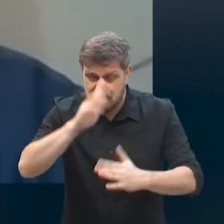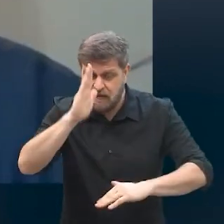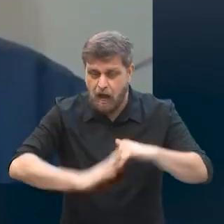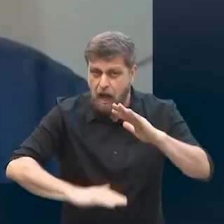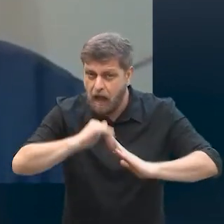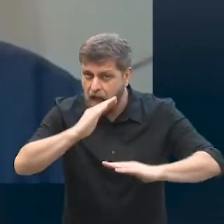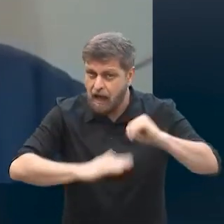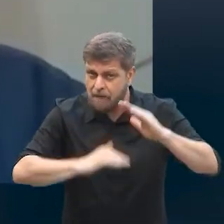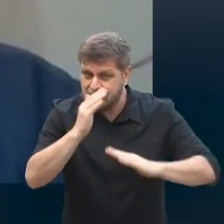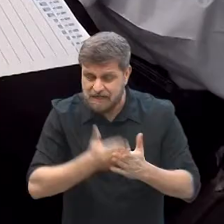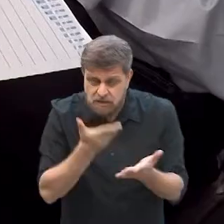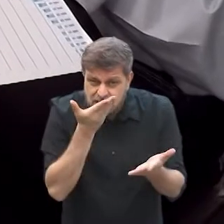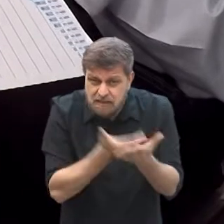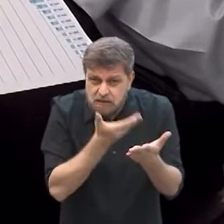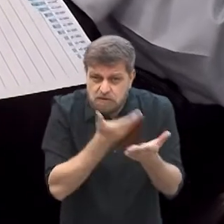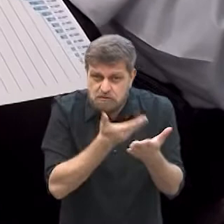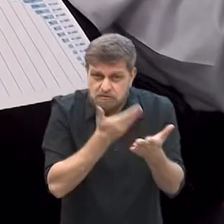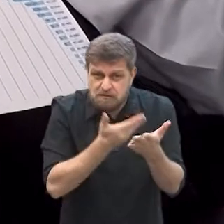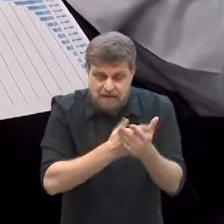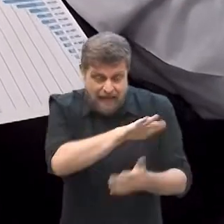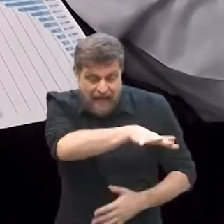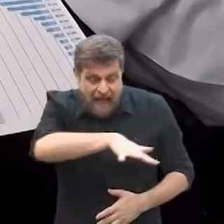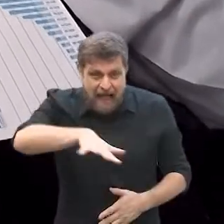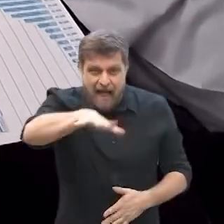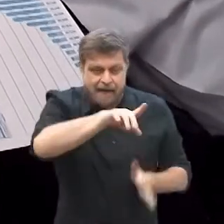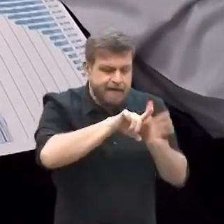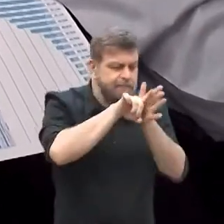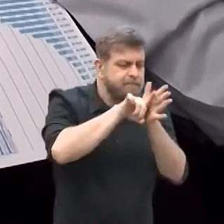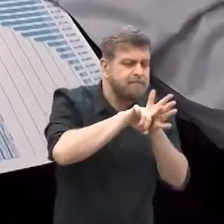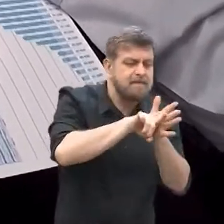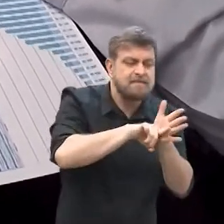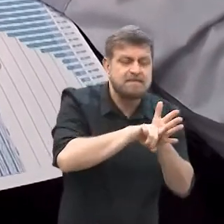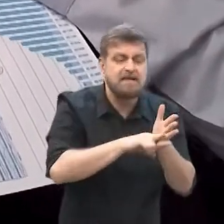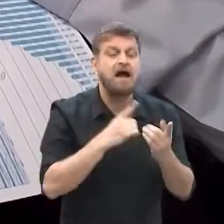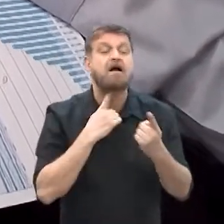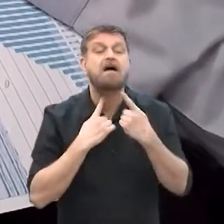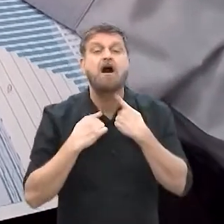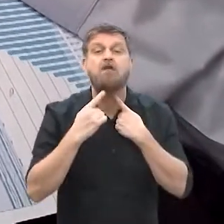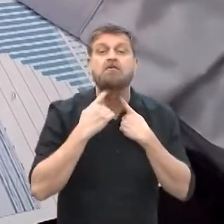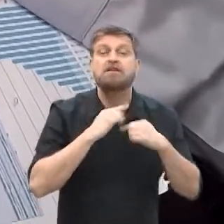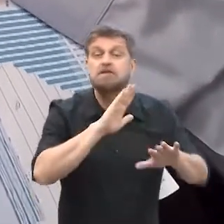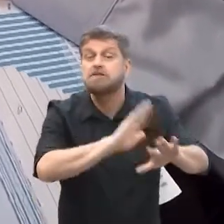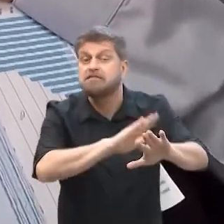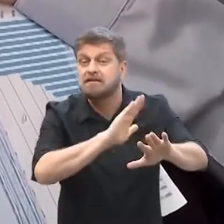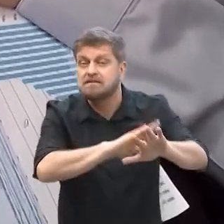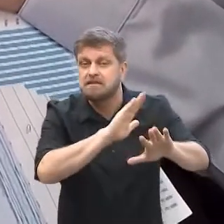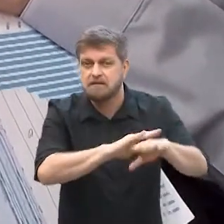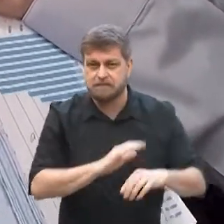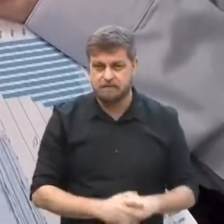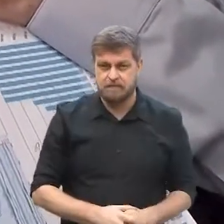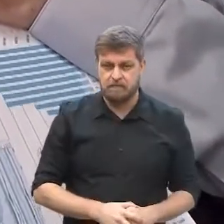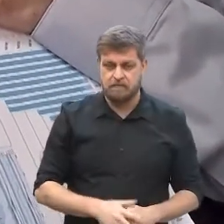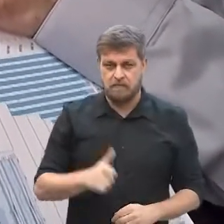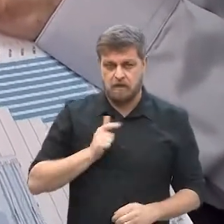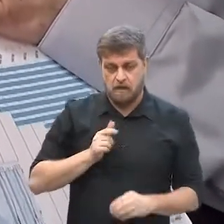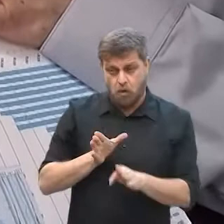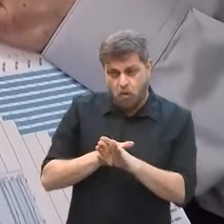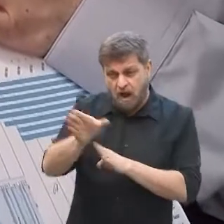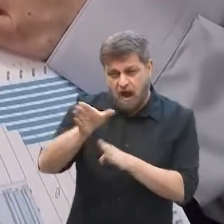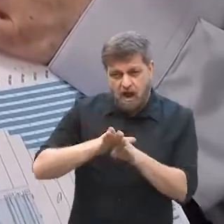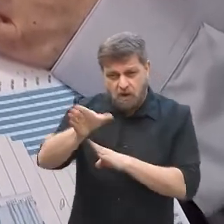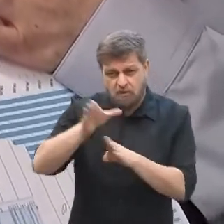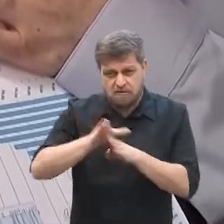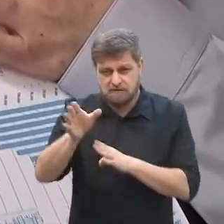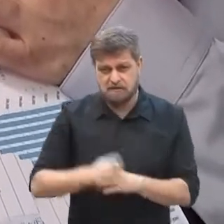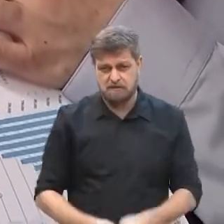fazendo e estudar o mercado, estudar aquilo que pretende fazer. E aí, eu costumo indicar pelo